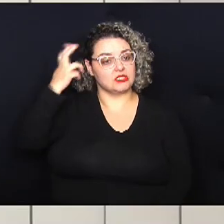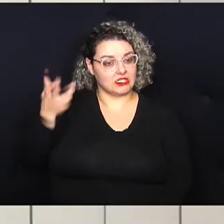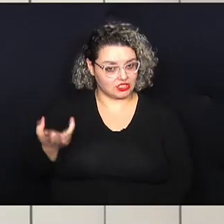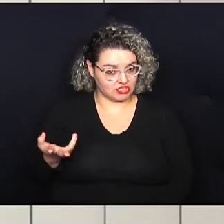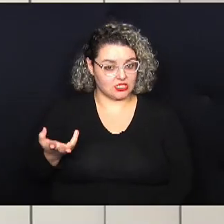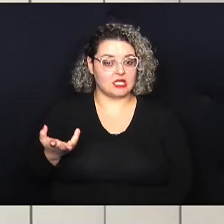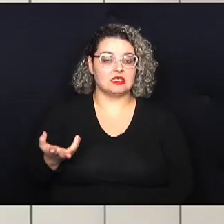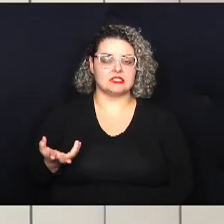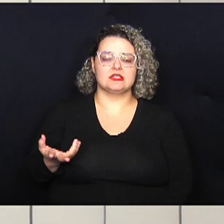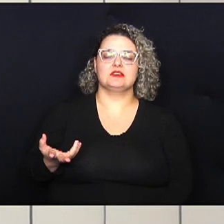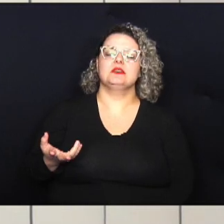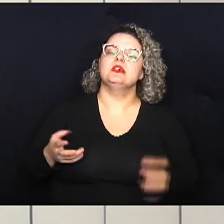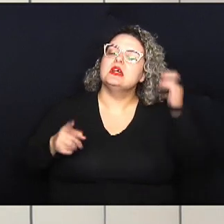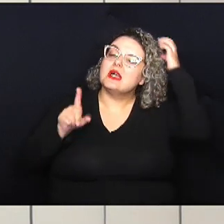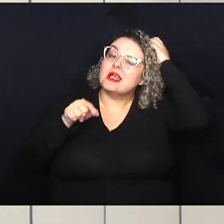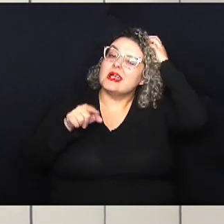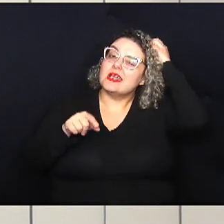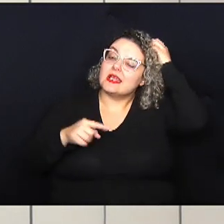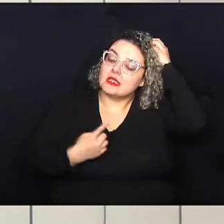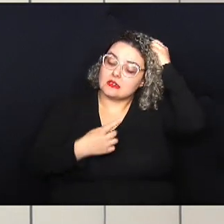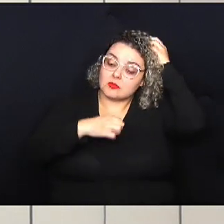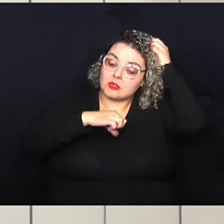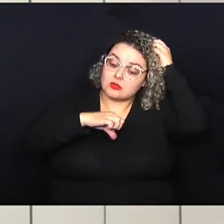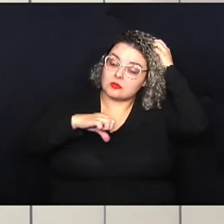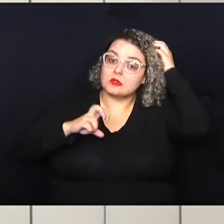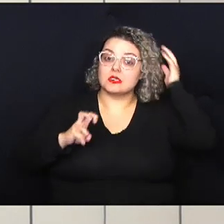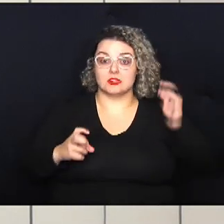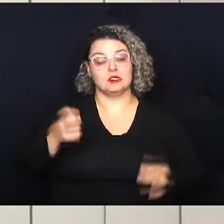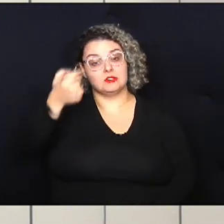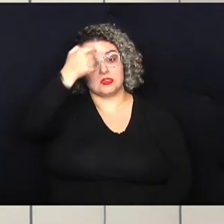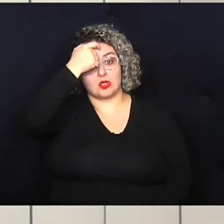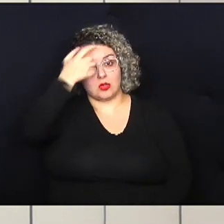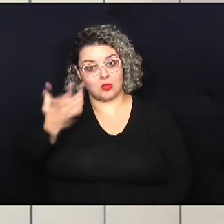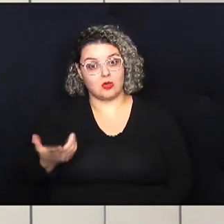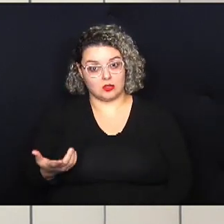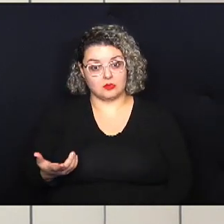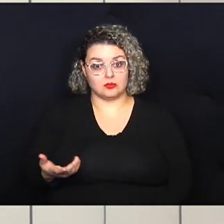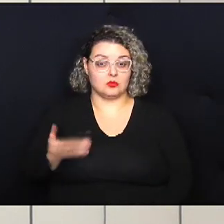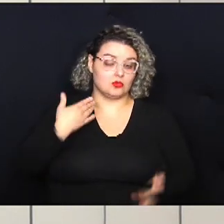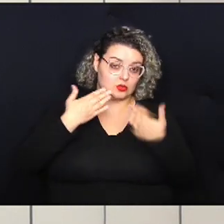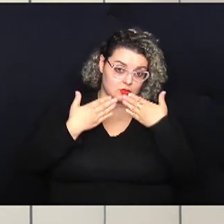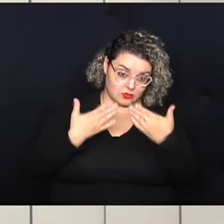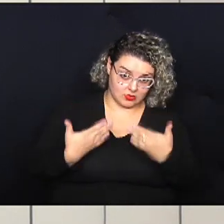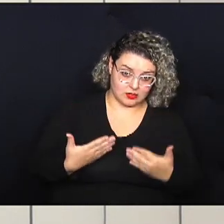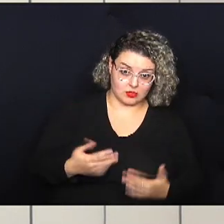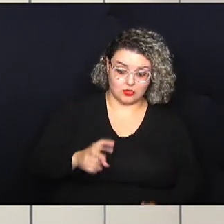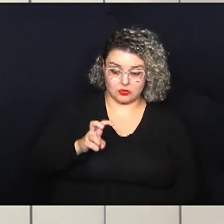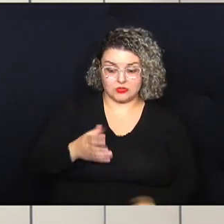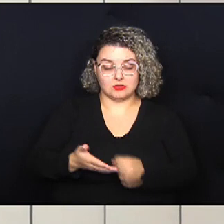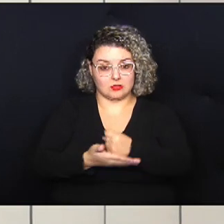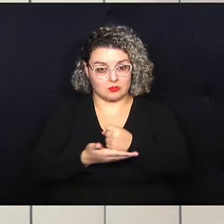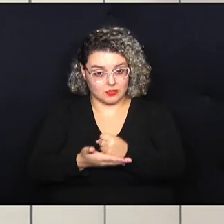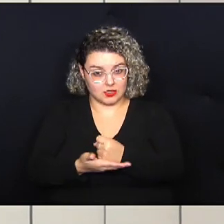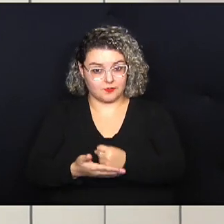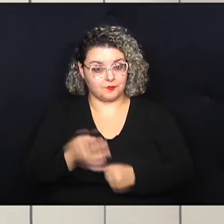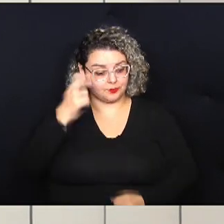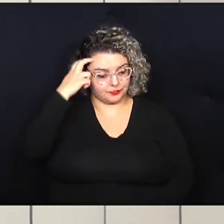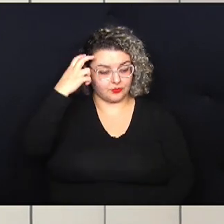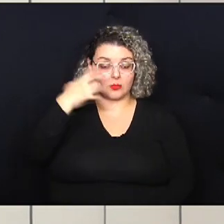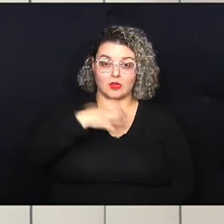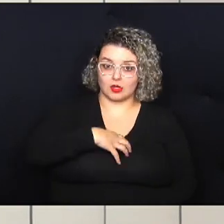responsáveis aí pela popularização desse conceito, inteligência emocional. Nós falamos deles, os 5 pilares que sustentam a inteligência